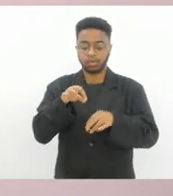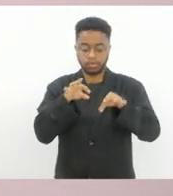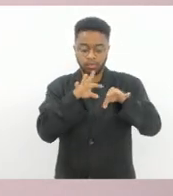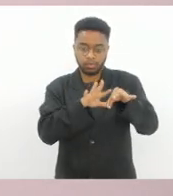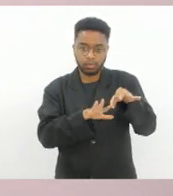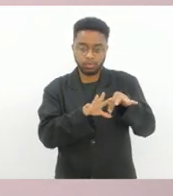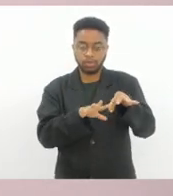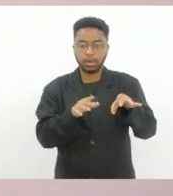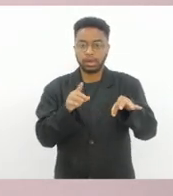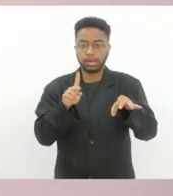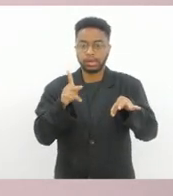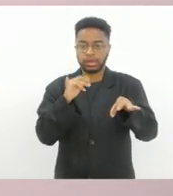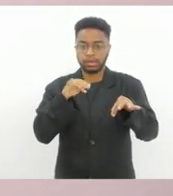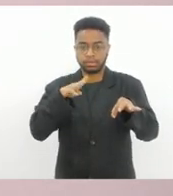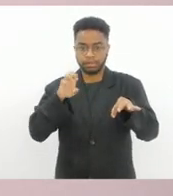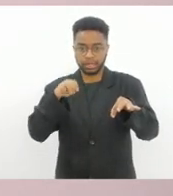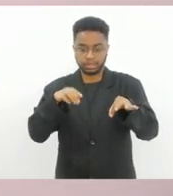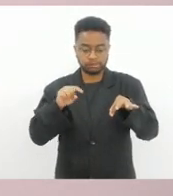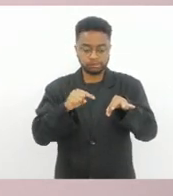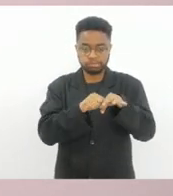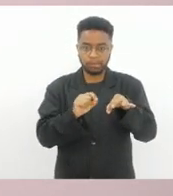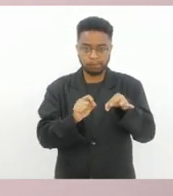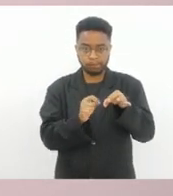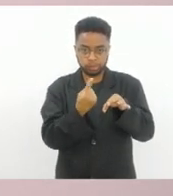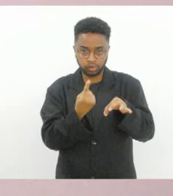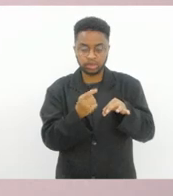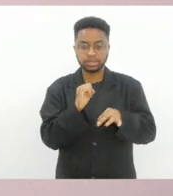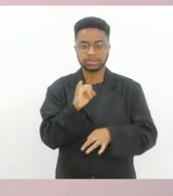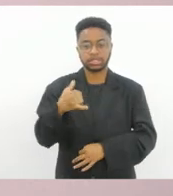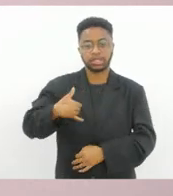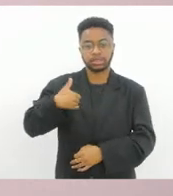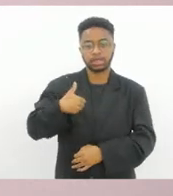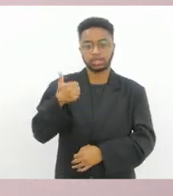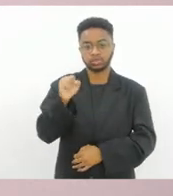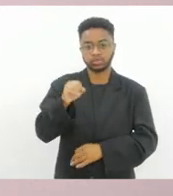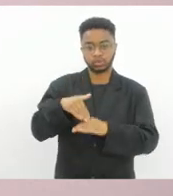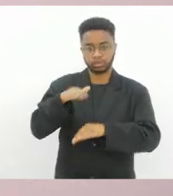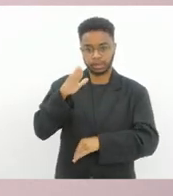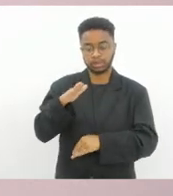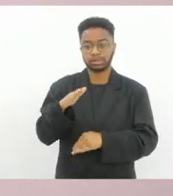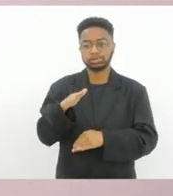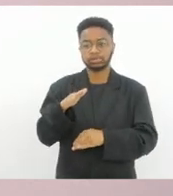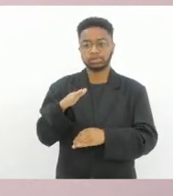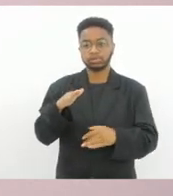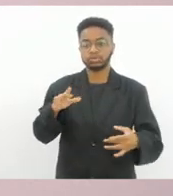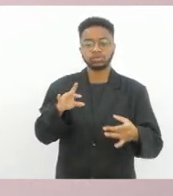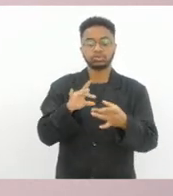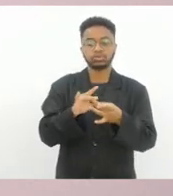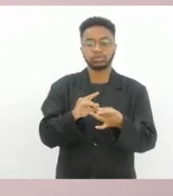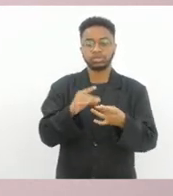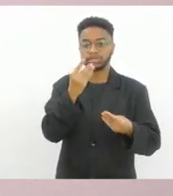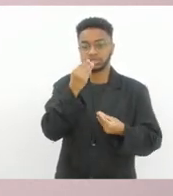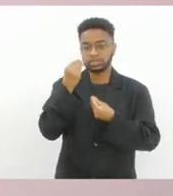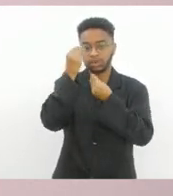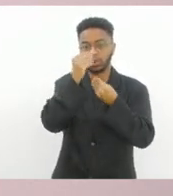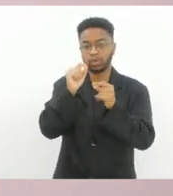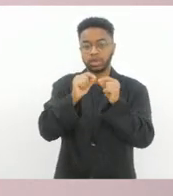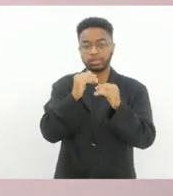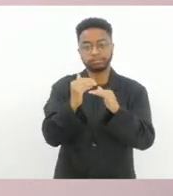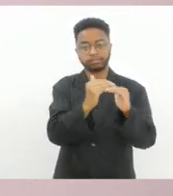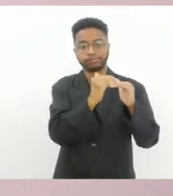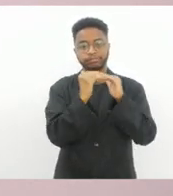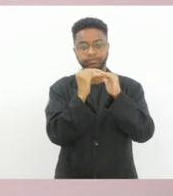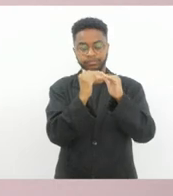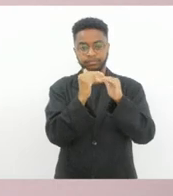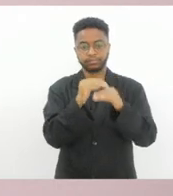meninas maiores de idade, né, que aí vão ser introduzidas na sexualidade hegemônica.